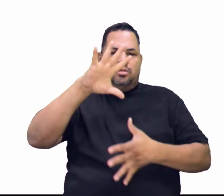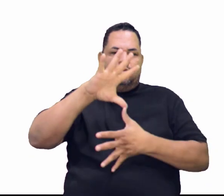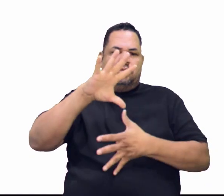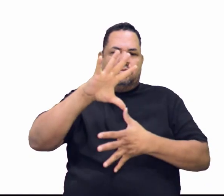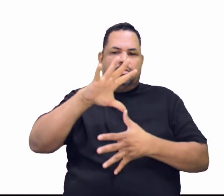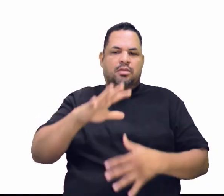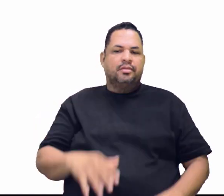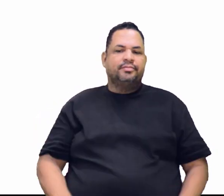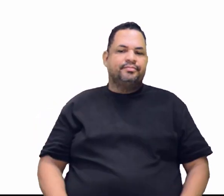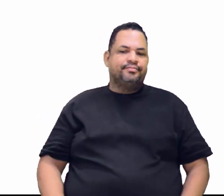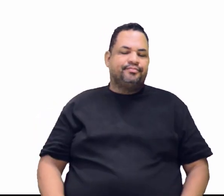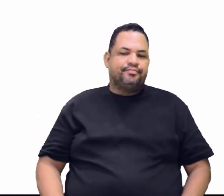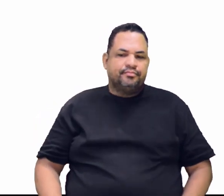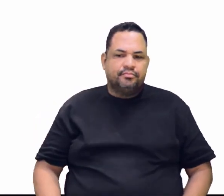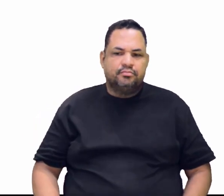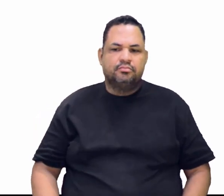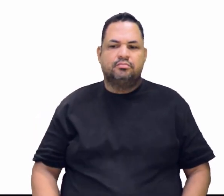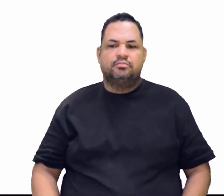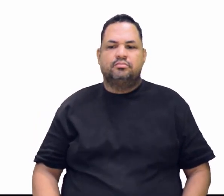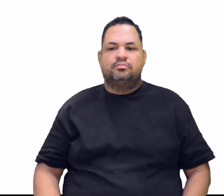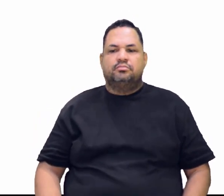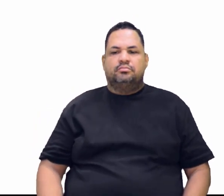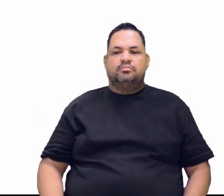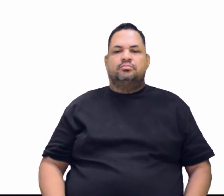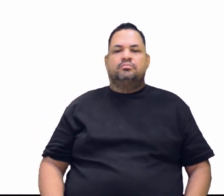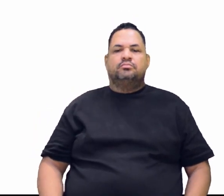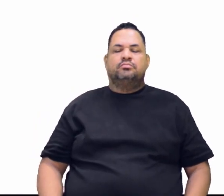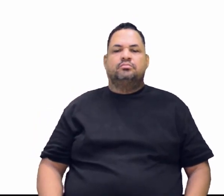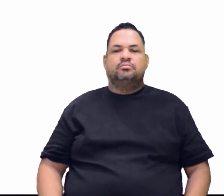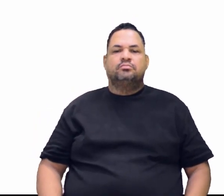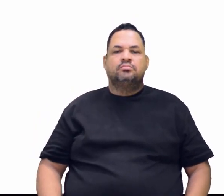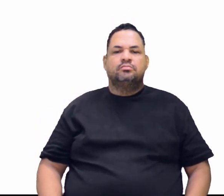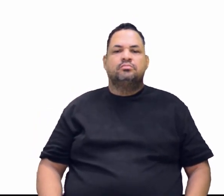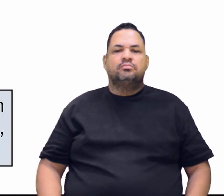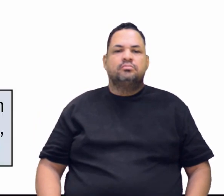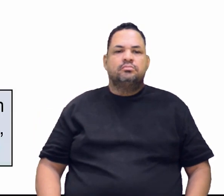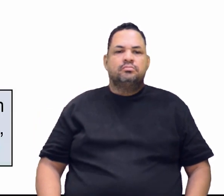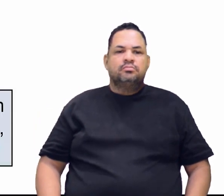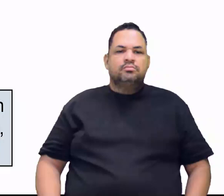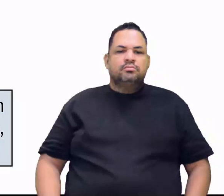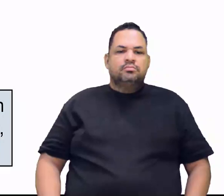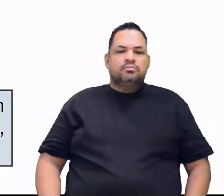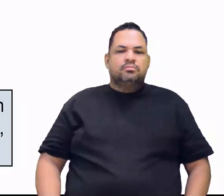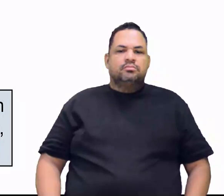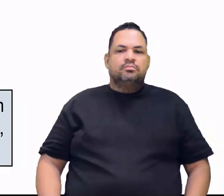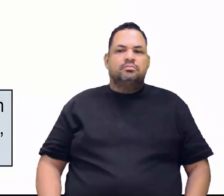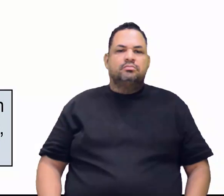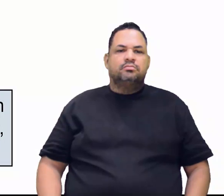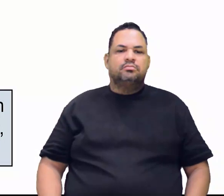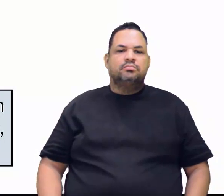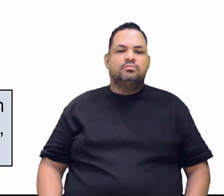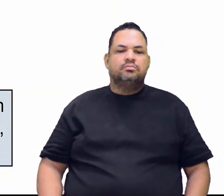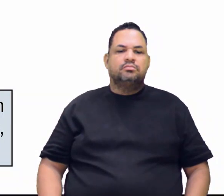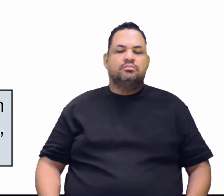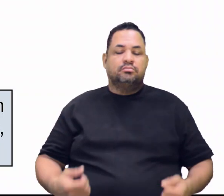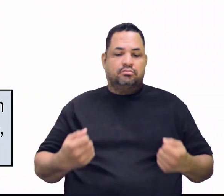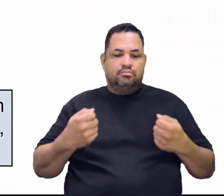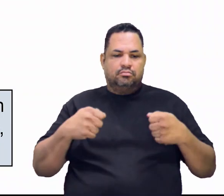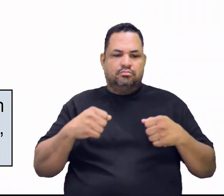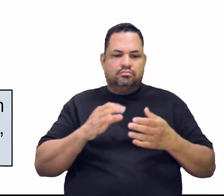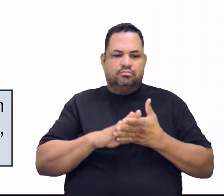das Américas. Certinho? E as outras doenças também colaboram com isso. E o único jeito para